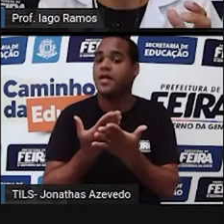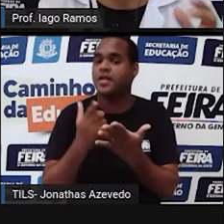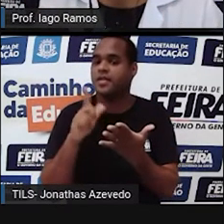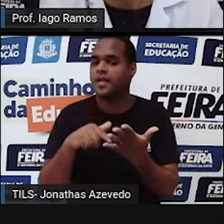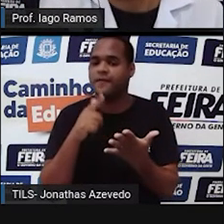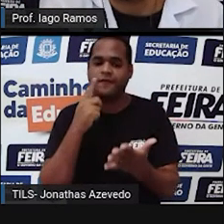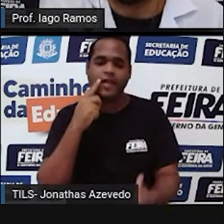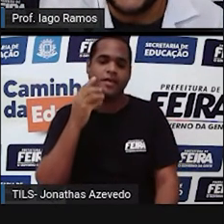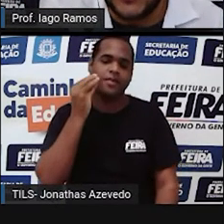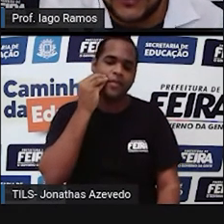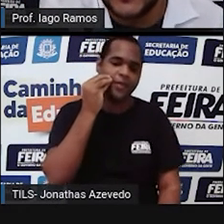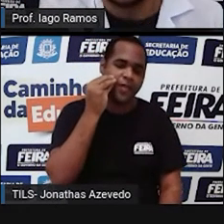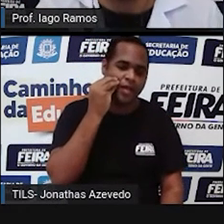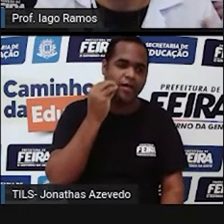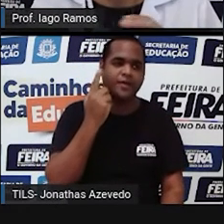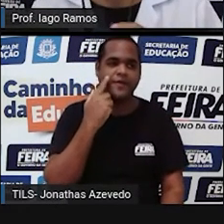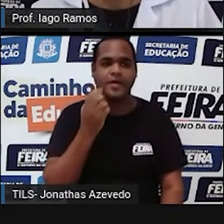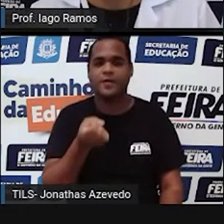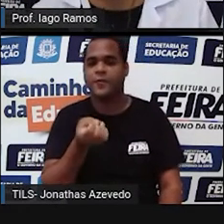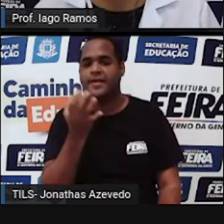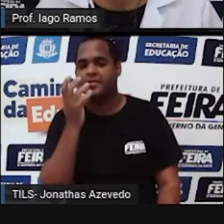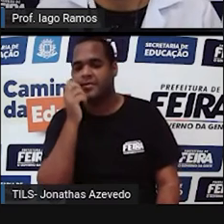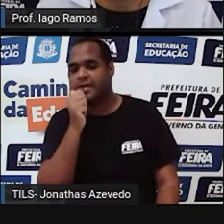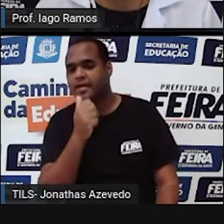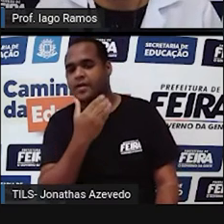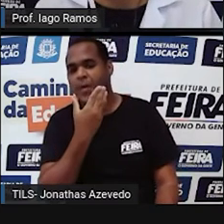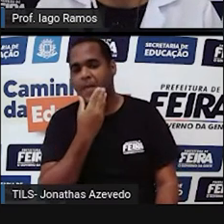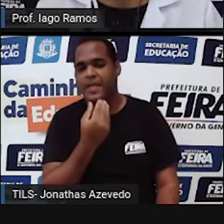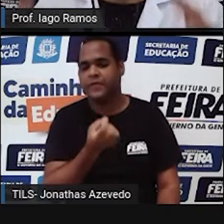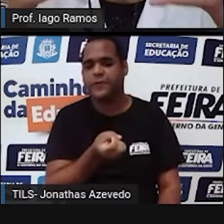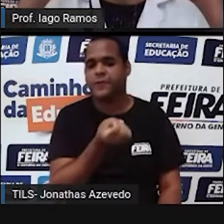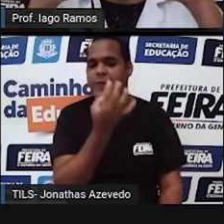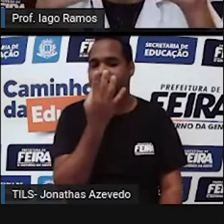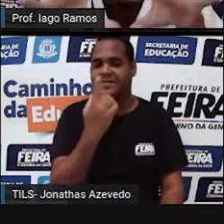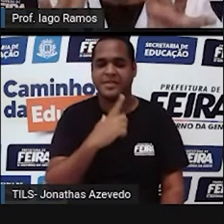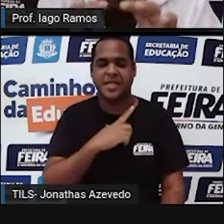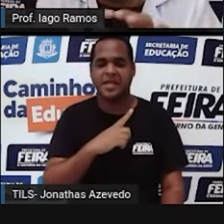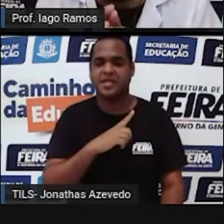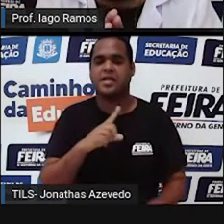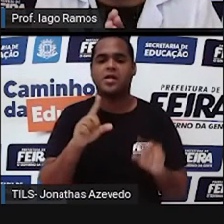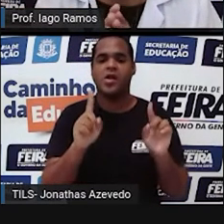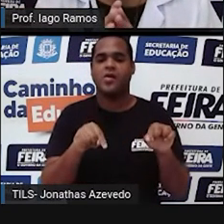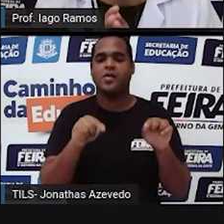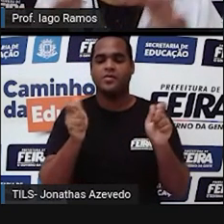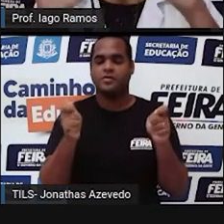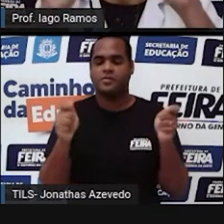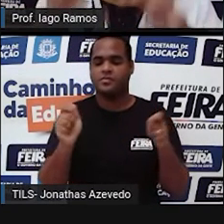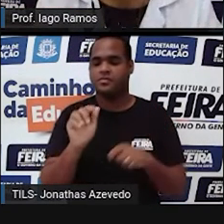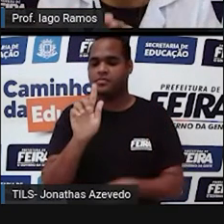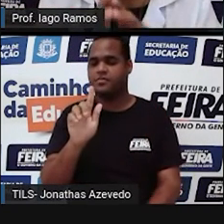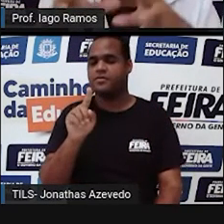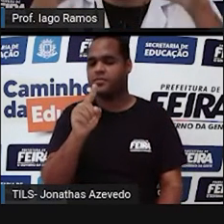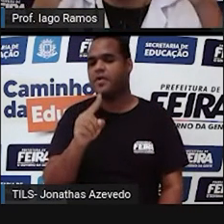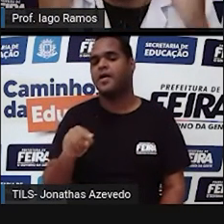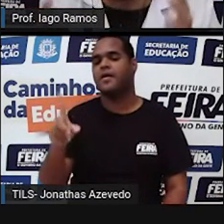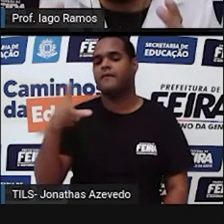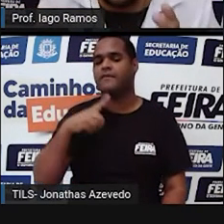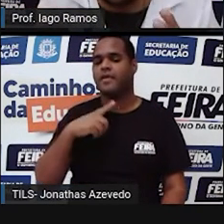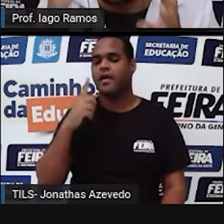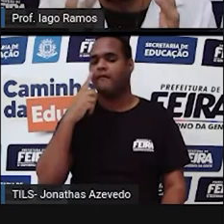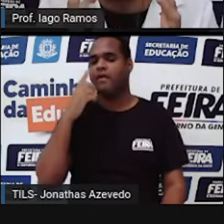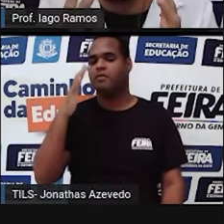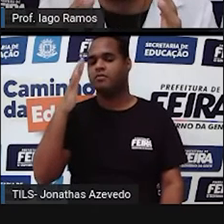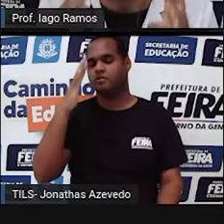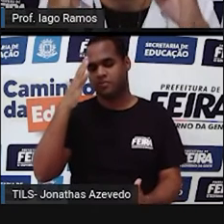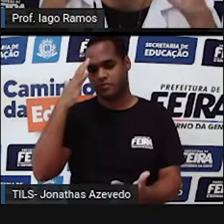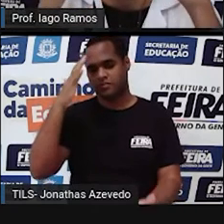tentar ver quantos são meninos e quantas são meninas. E a gente coloca isso no gráfico. Então, no gráfico, de forma